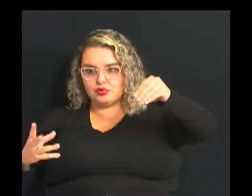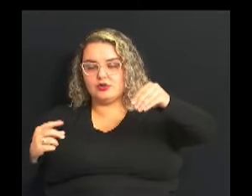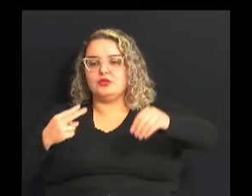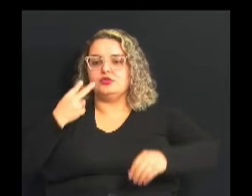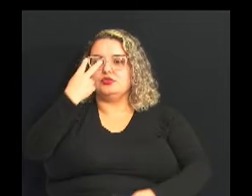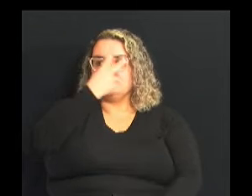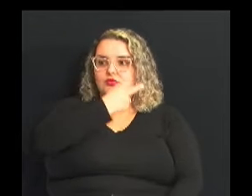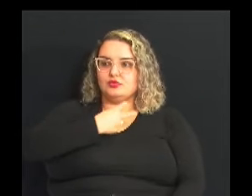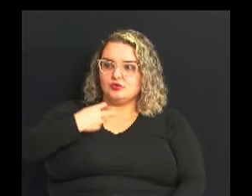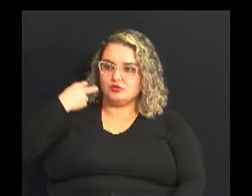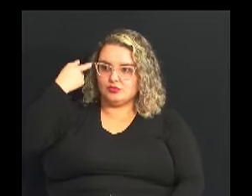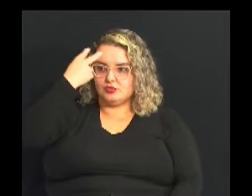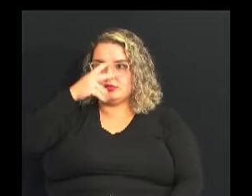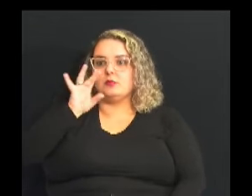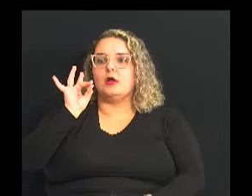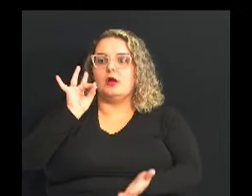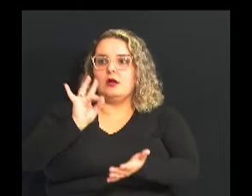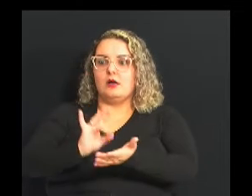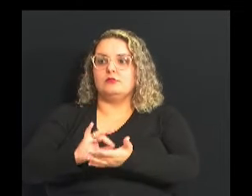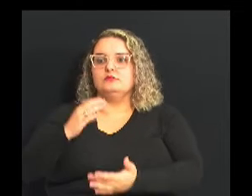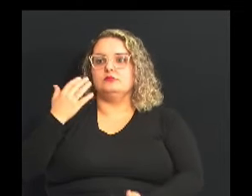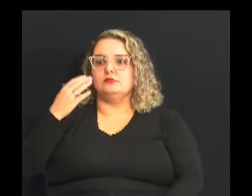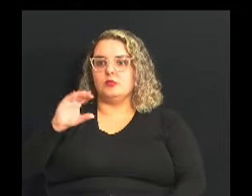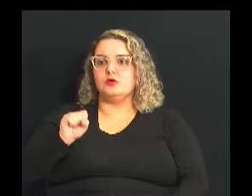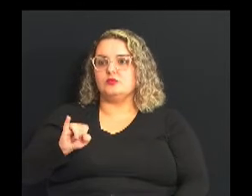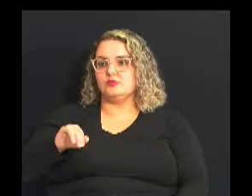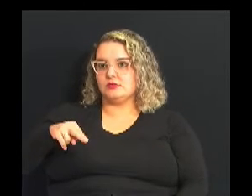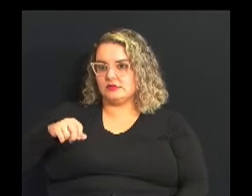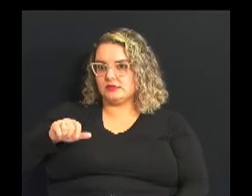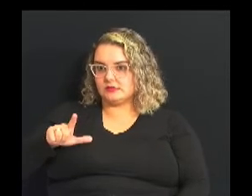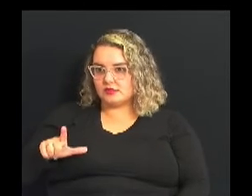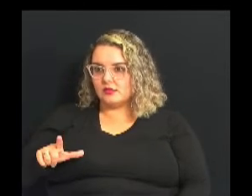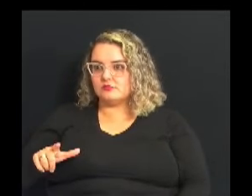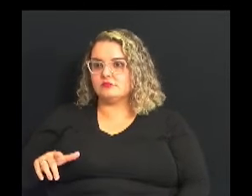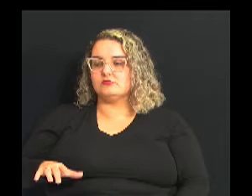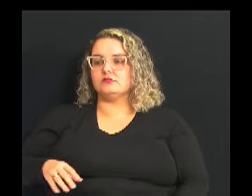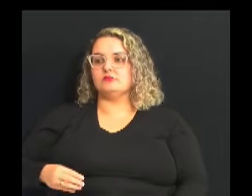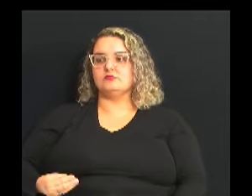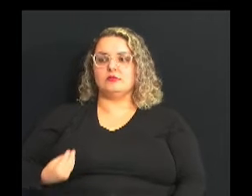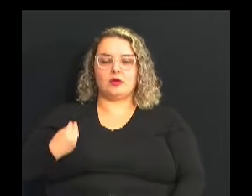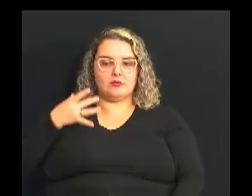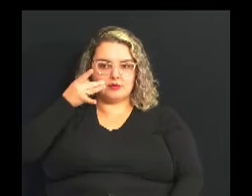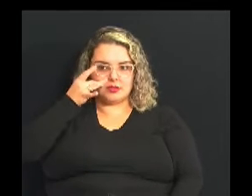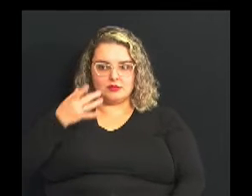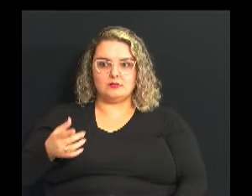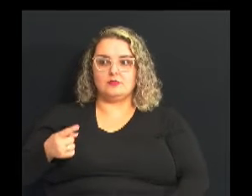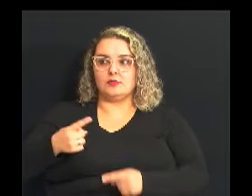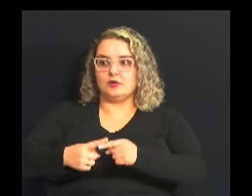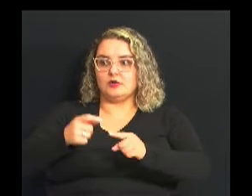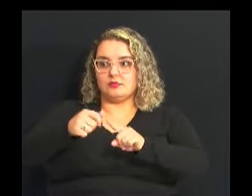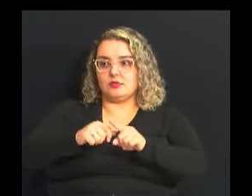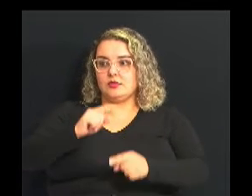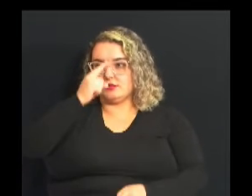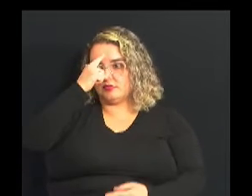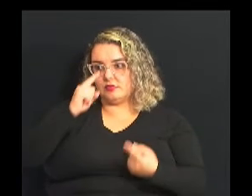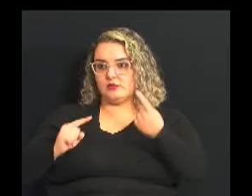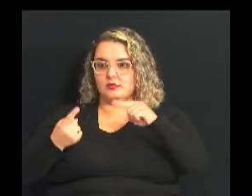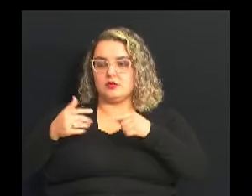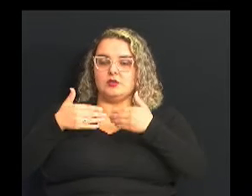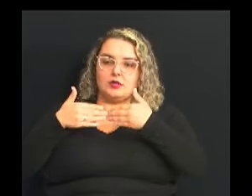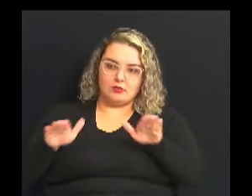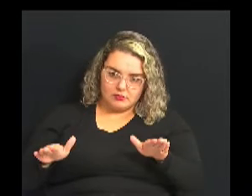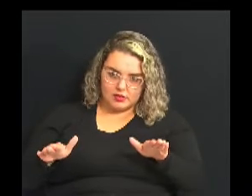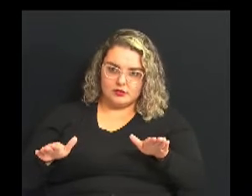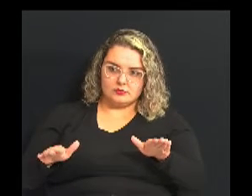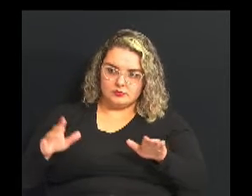horas para realmente lançar o sinal no ar, porque a partir de fevereiro teria que ser aberto. E